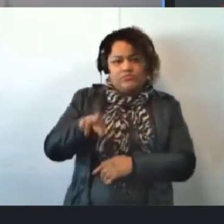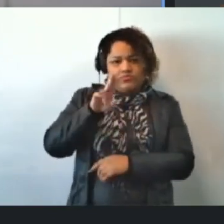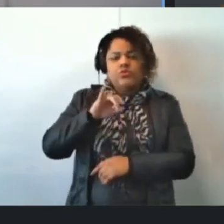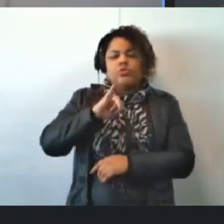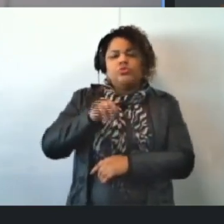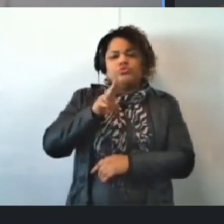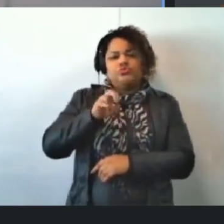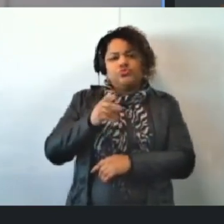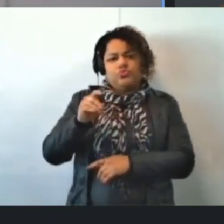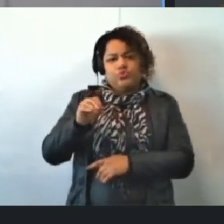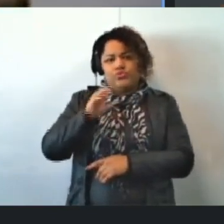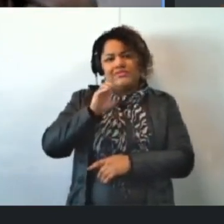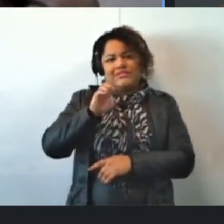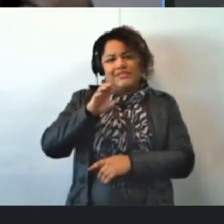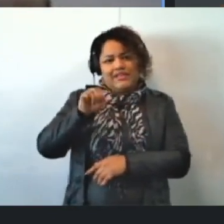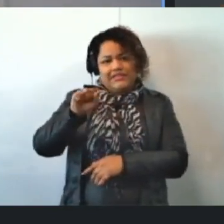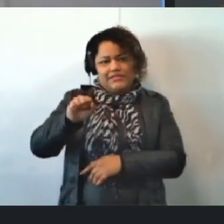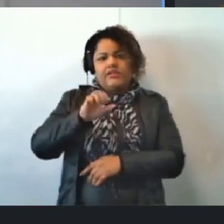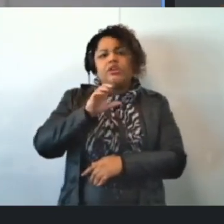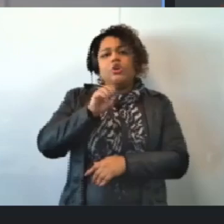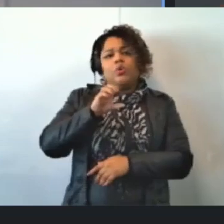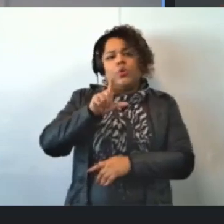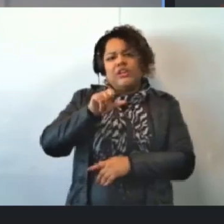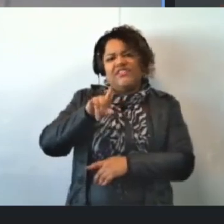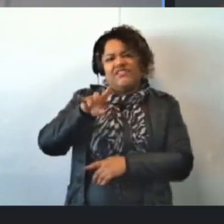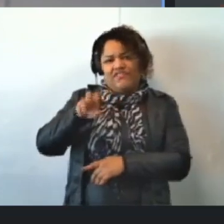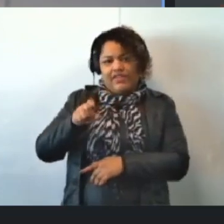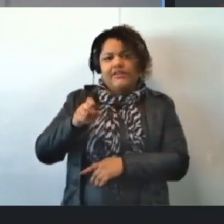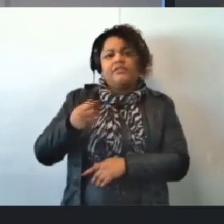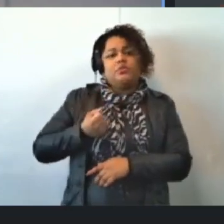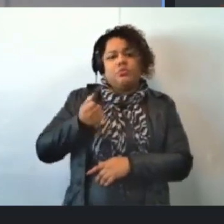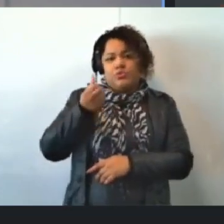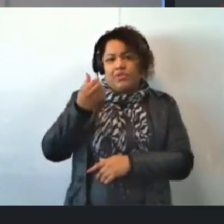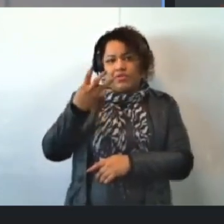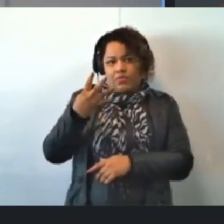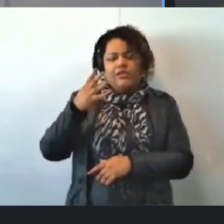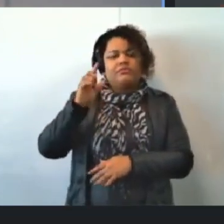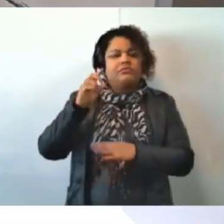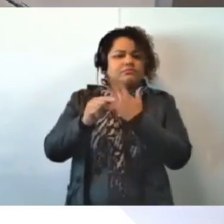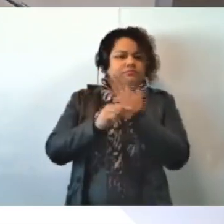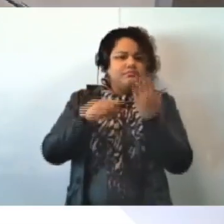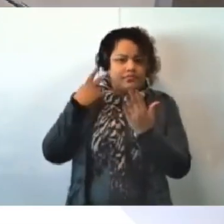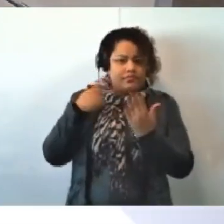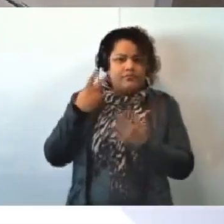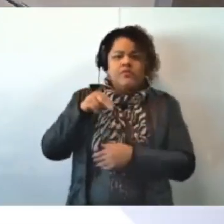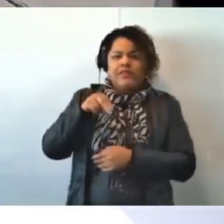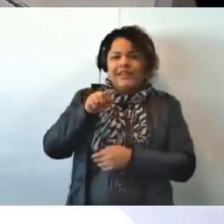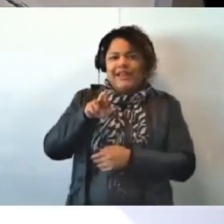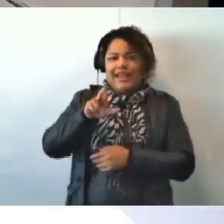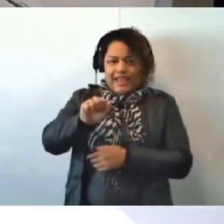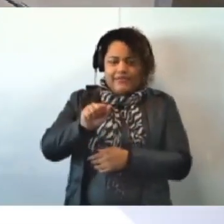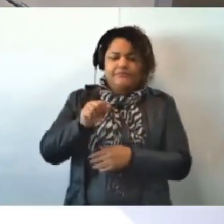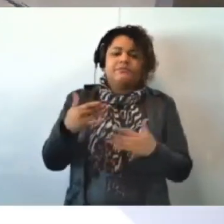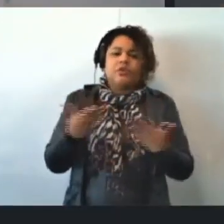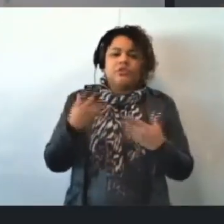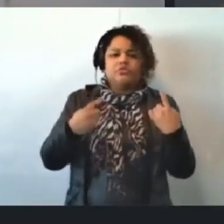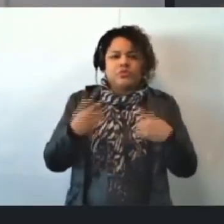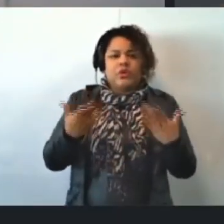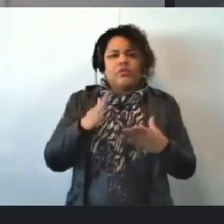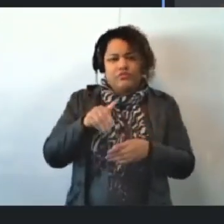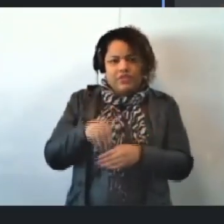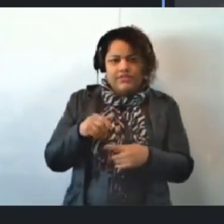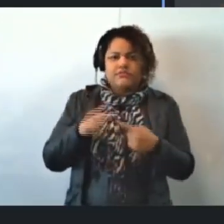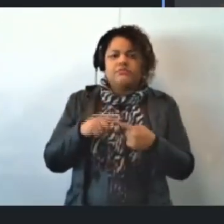da vereadora professora Nara. Em discussão. Em votação, como voto, vereador Preto. De acordo. Henrique Braga.